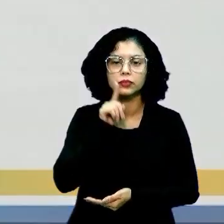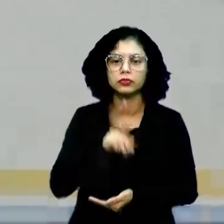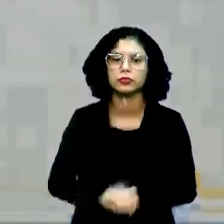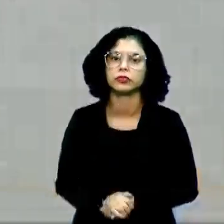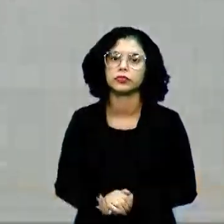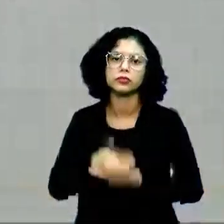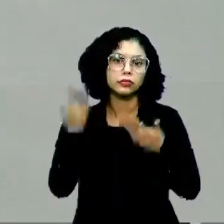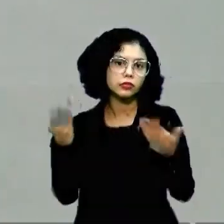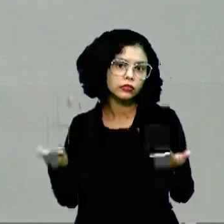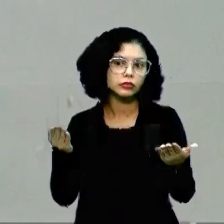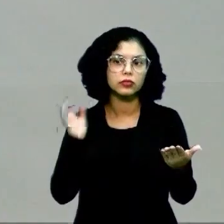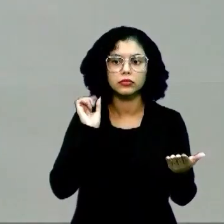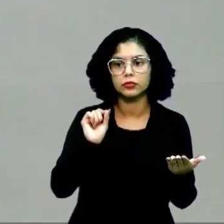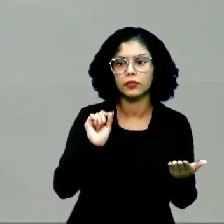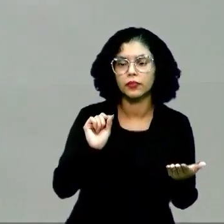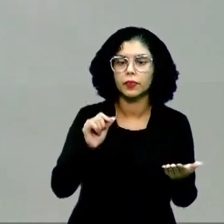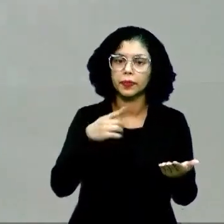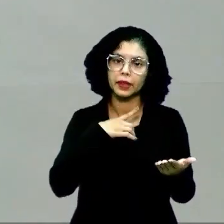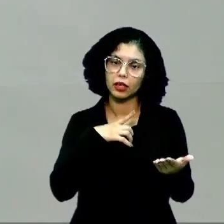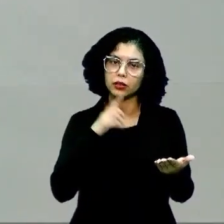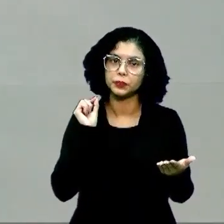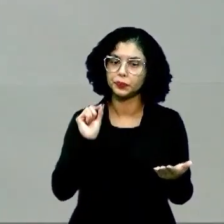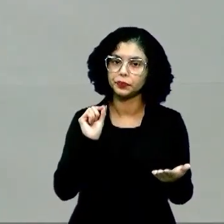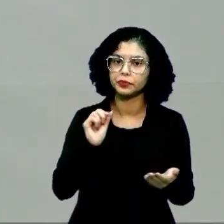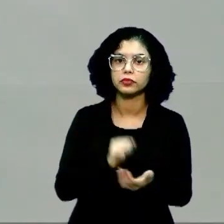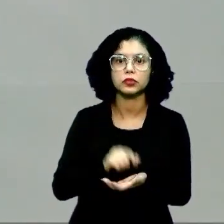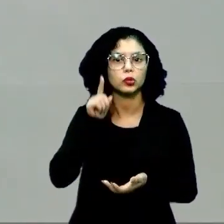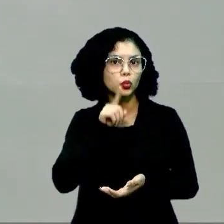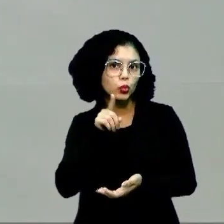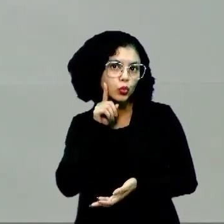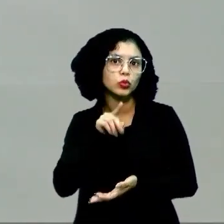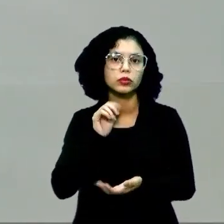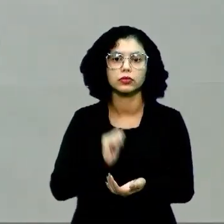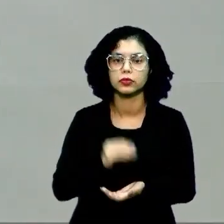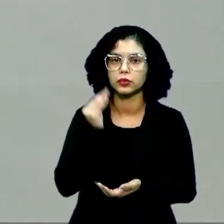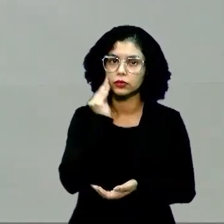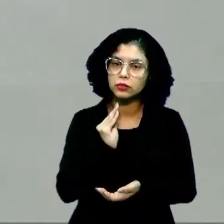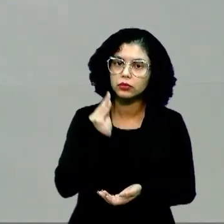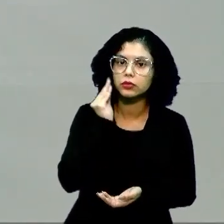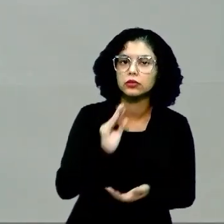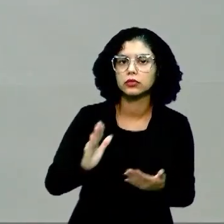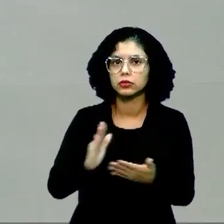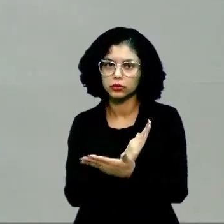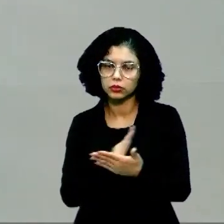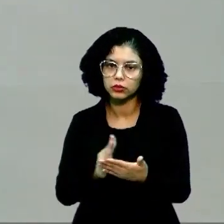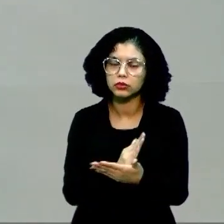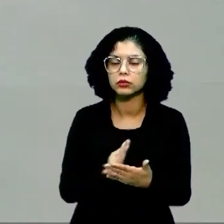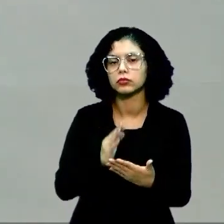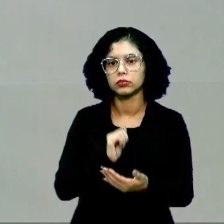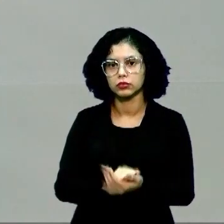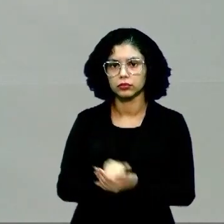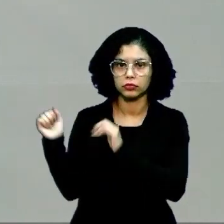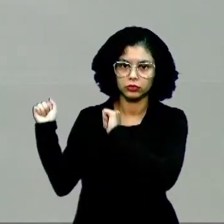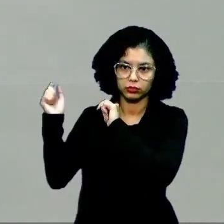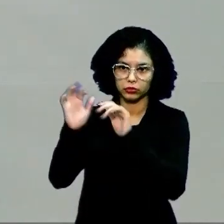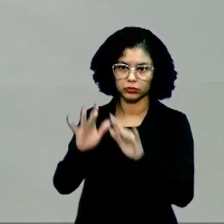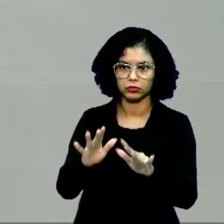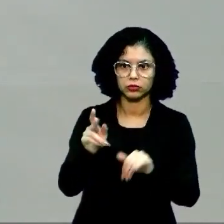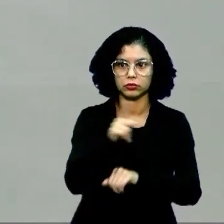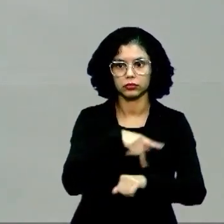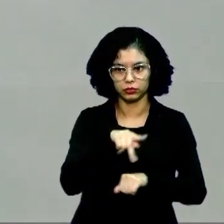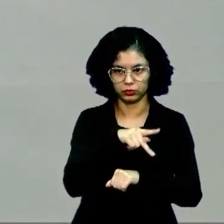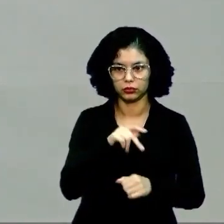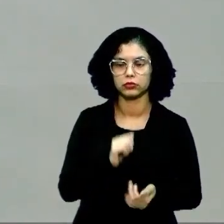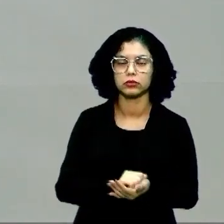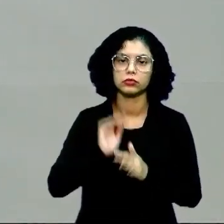Unidos. Então, o que a gente tem aqui é o seguinte: os Estados Unidos tentando, de alguma forma, invadir aquele país